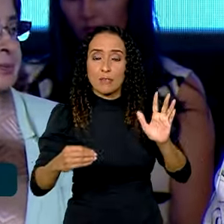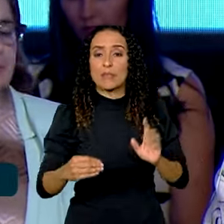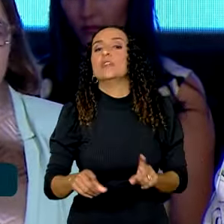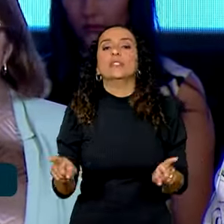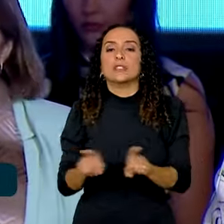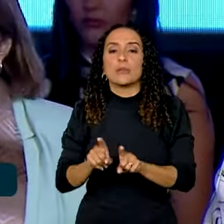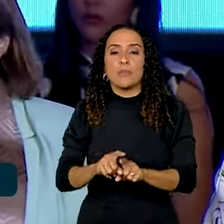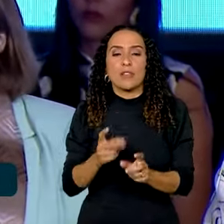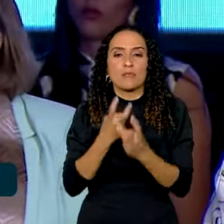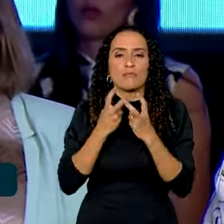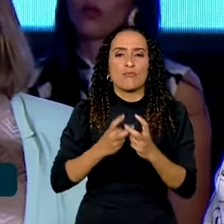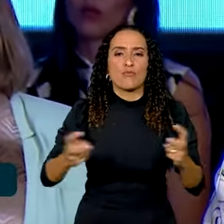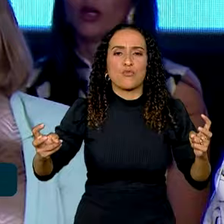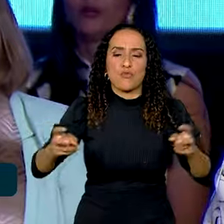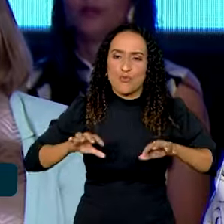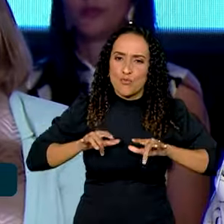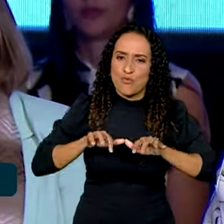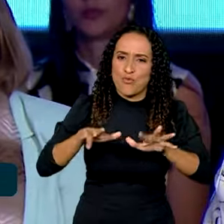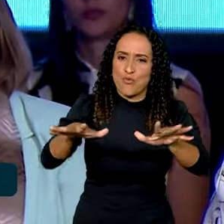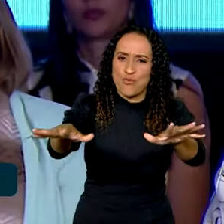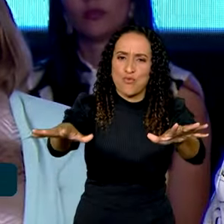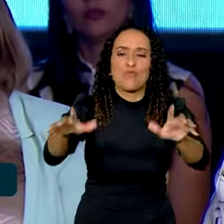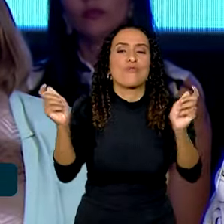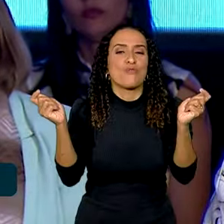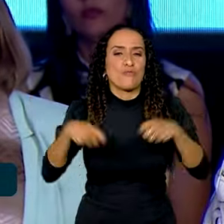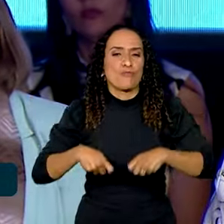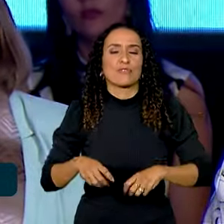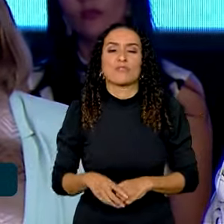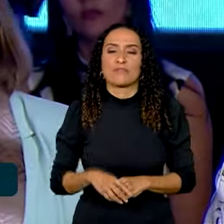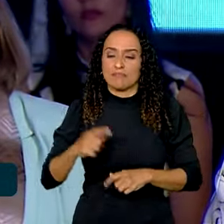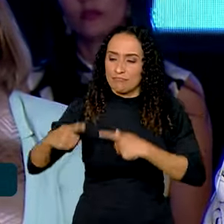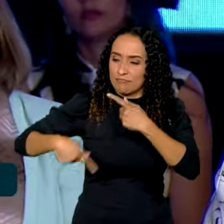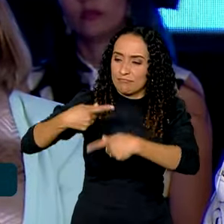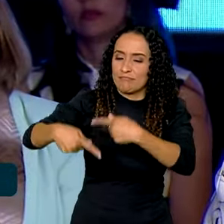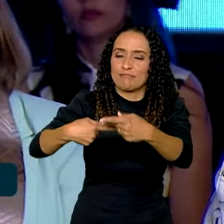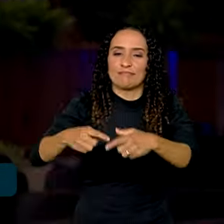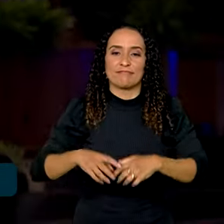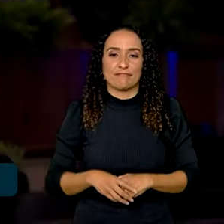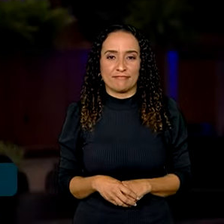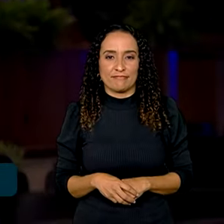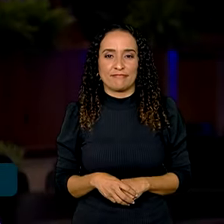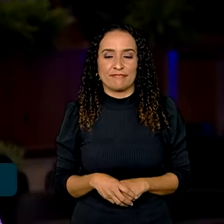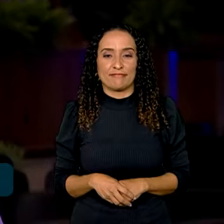as suas vozes continuem sendo ouvidas pelas gerações que virão.